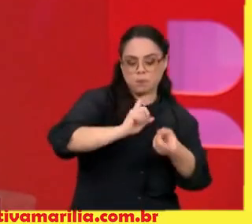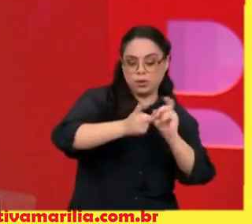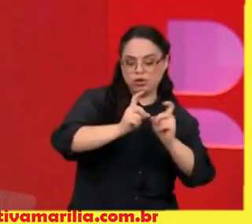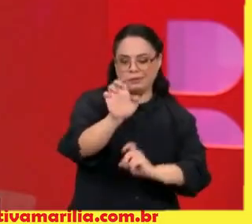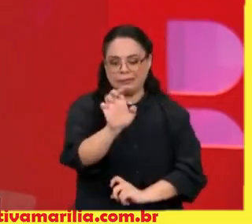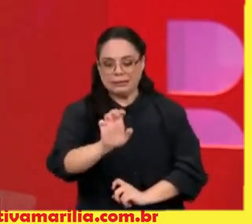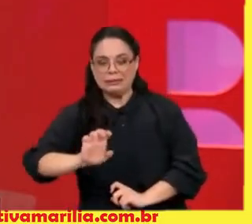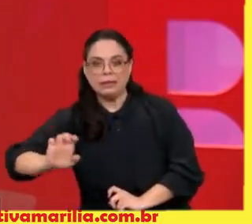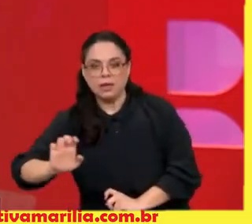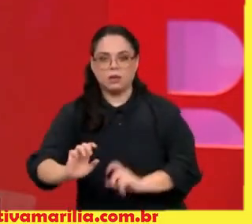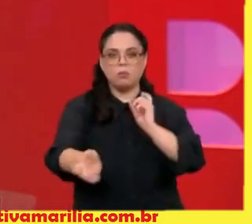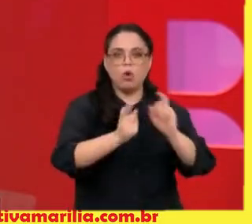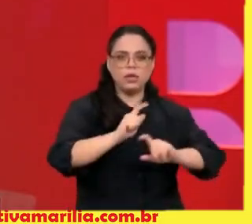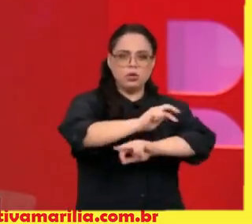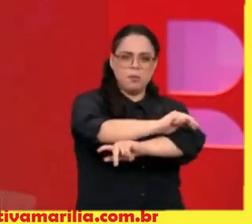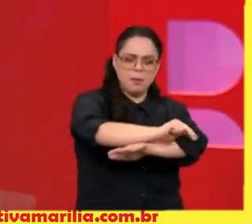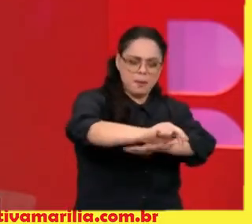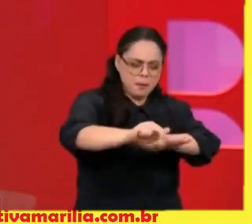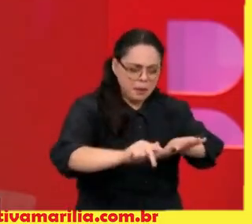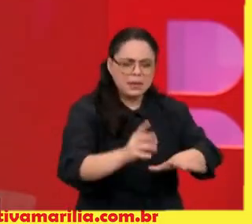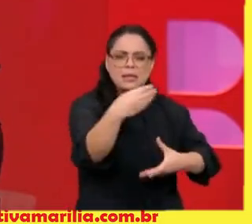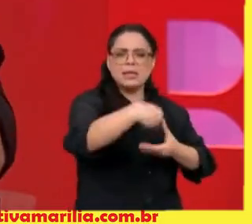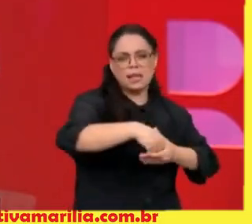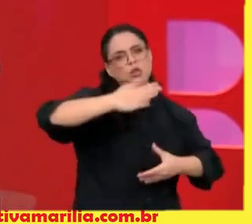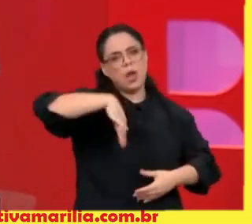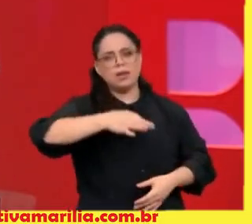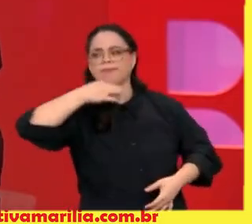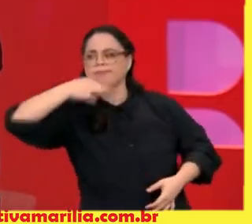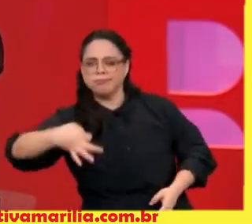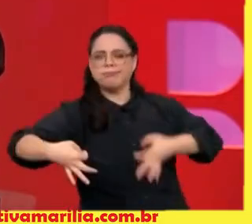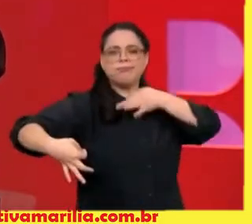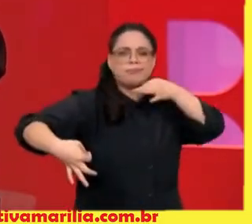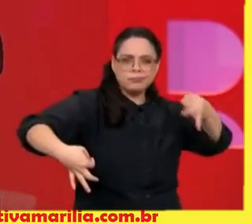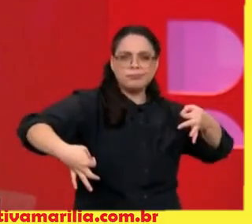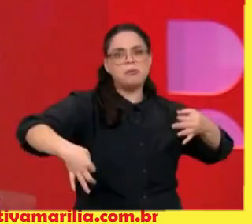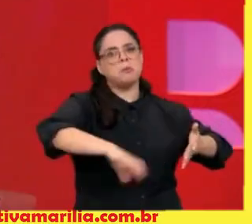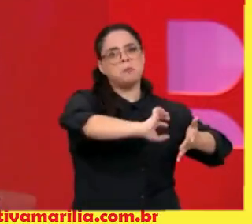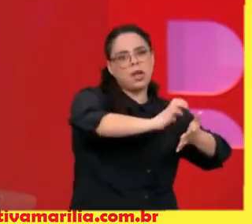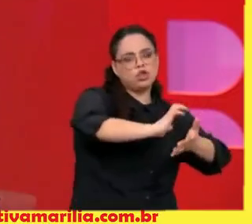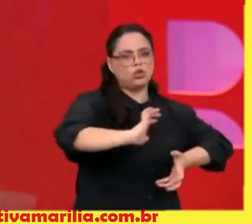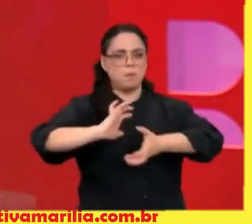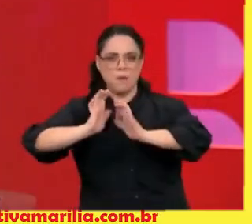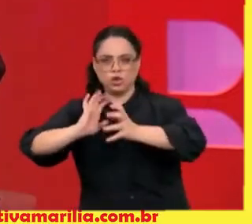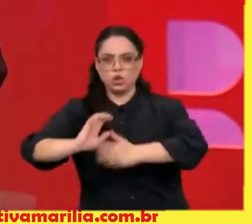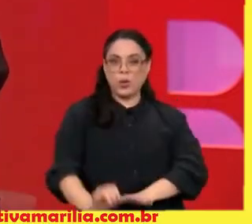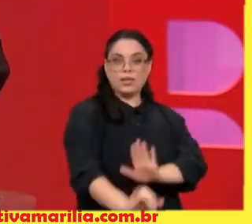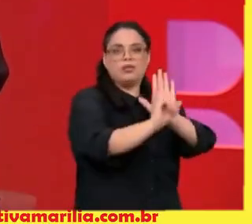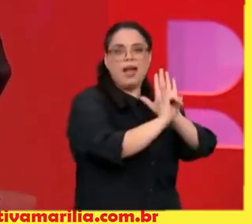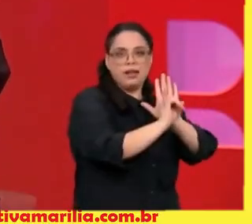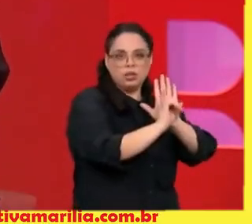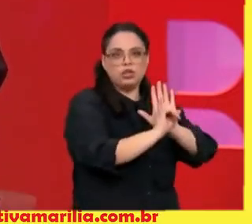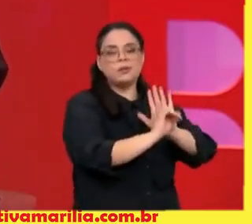caído muito em uma crítica que vem, curiosamente, da direita e da esquerda por motivos diferentes, que é uma crítica em cima do que se chama de políticas identitárias.